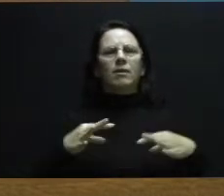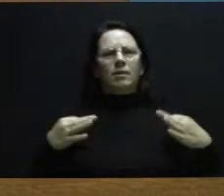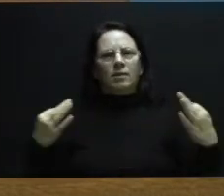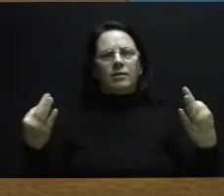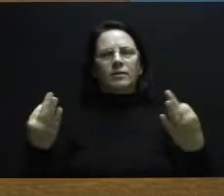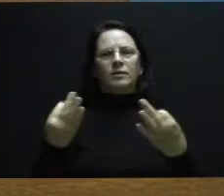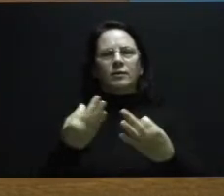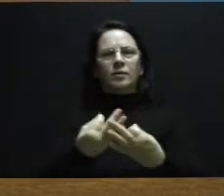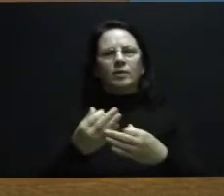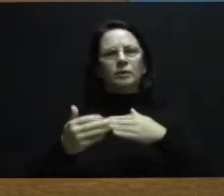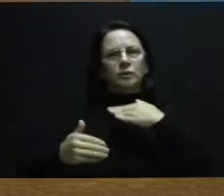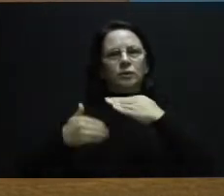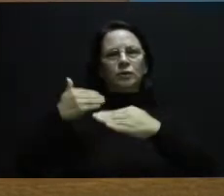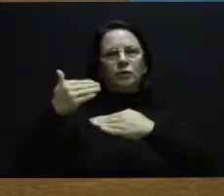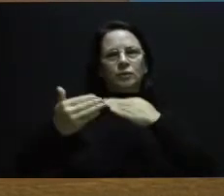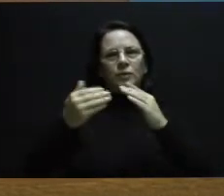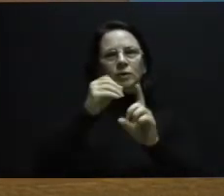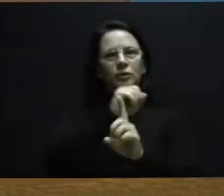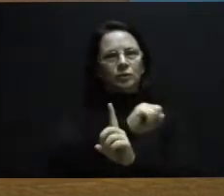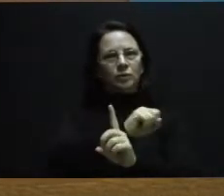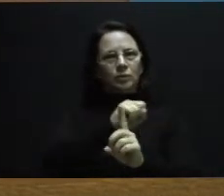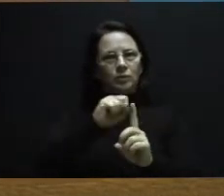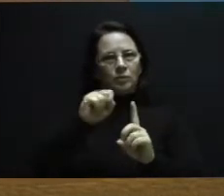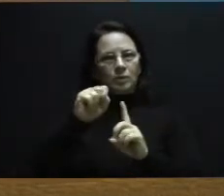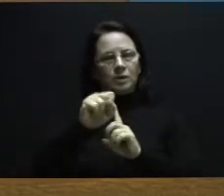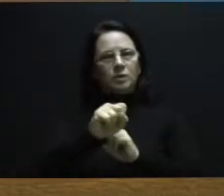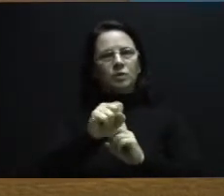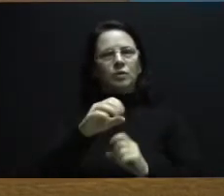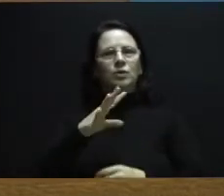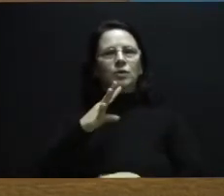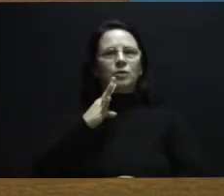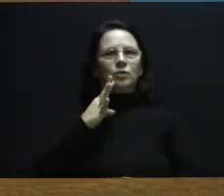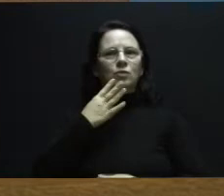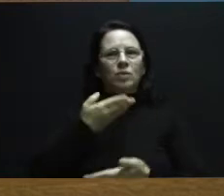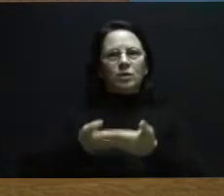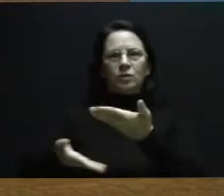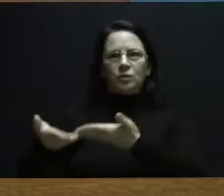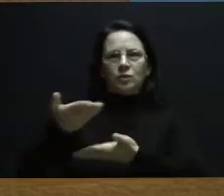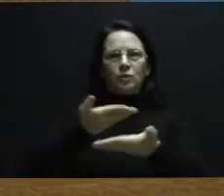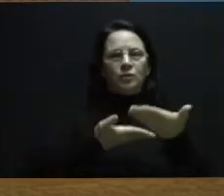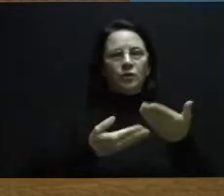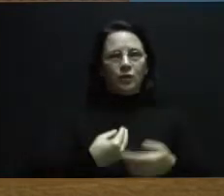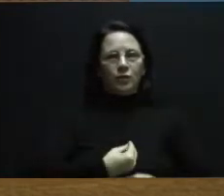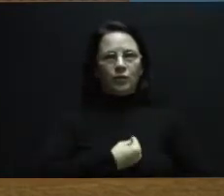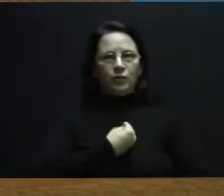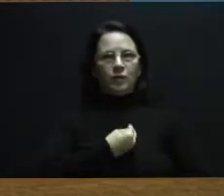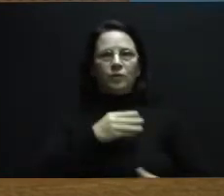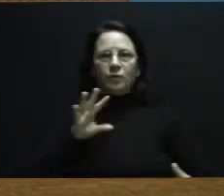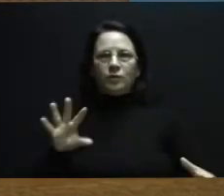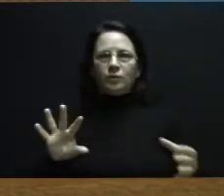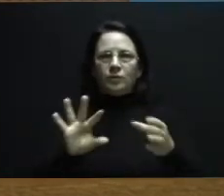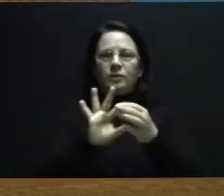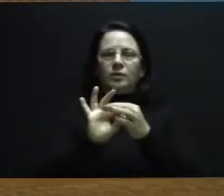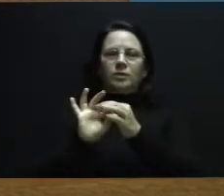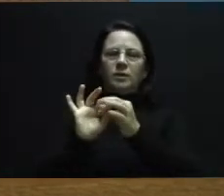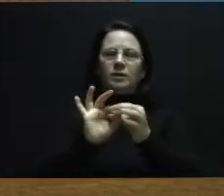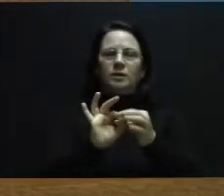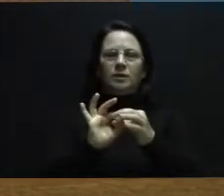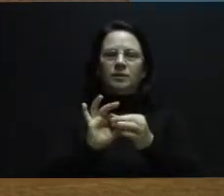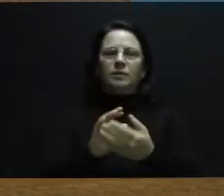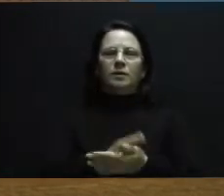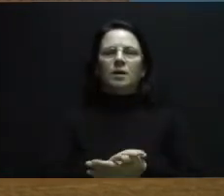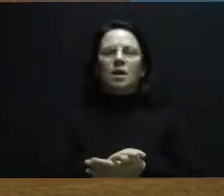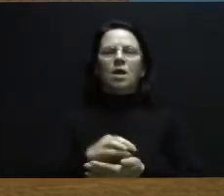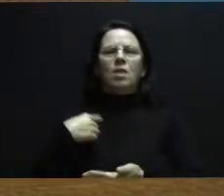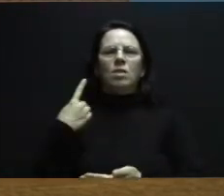à evolução da sociedade sob o ponto de vista do convívio coletivo, já que é também nela que